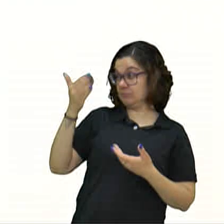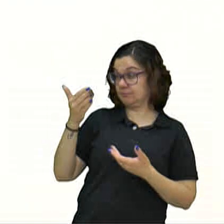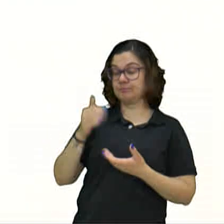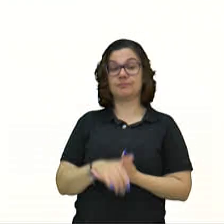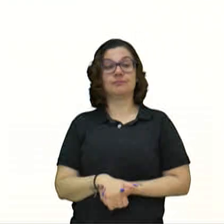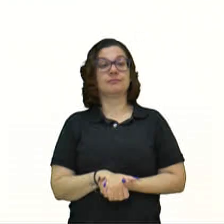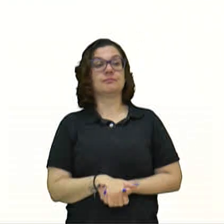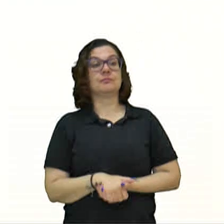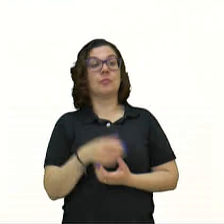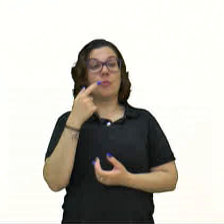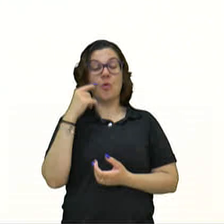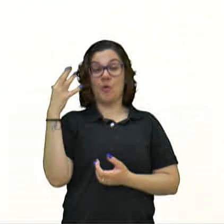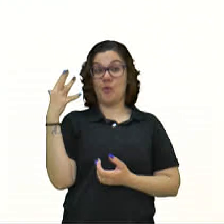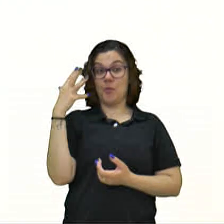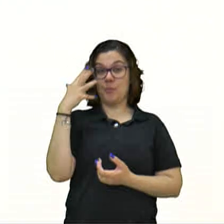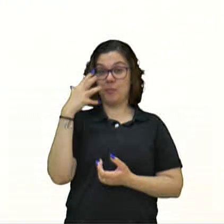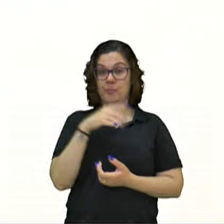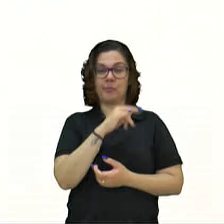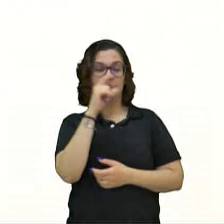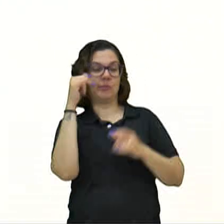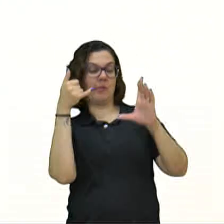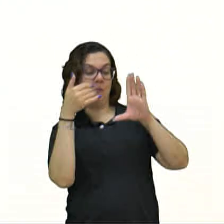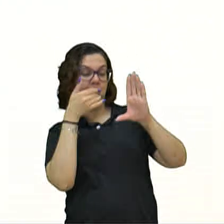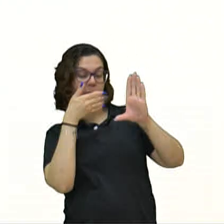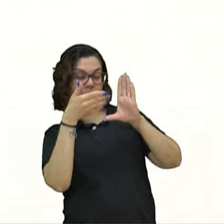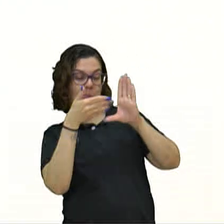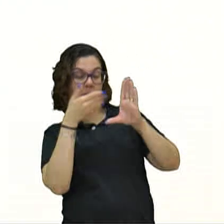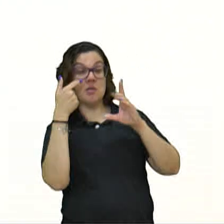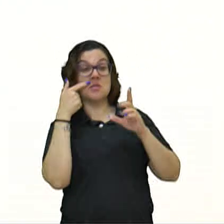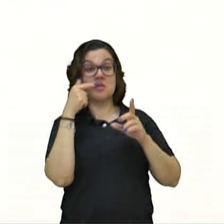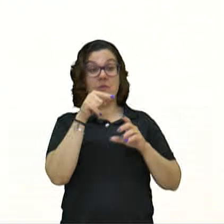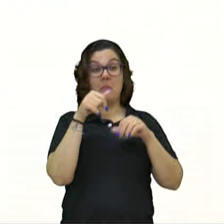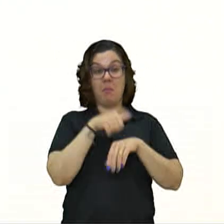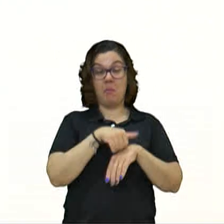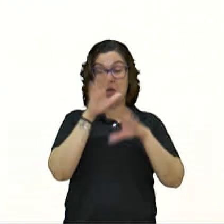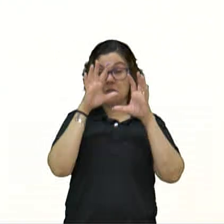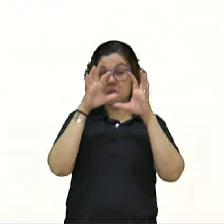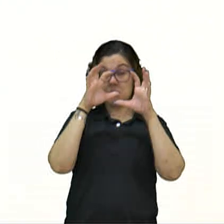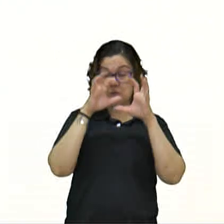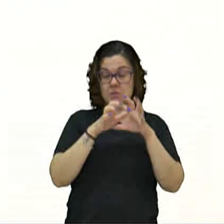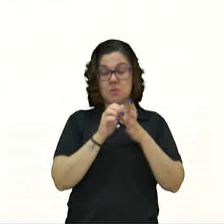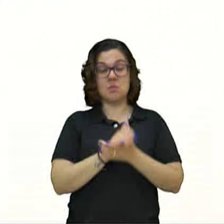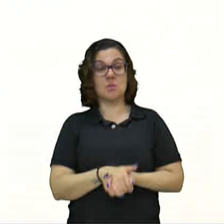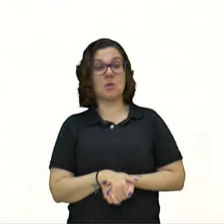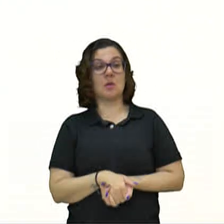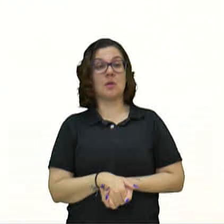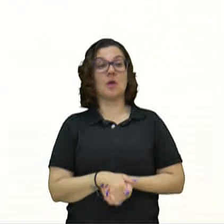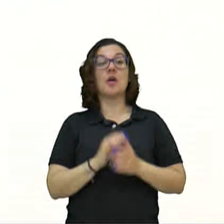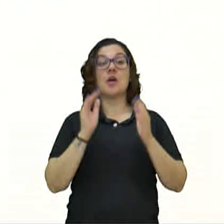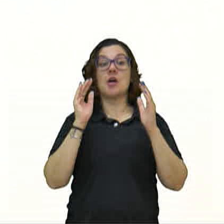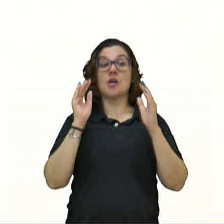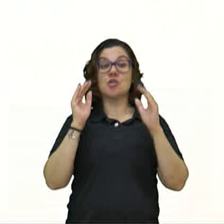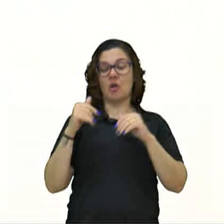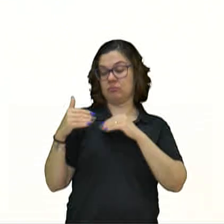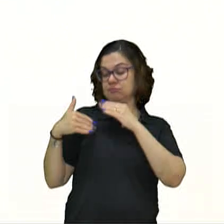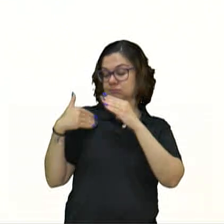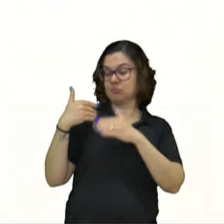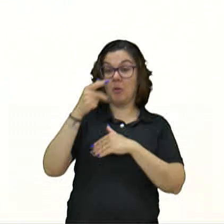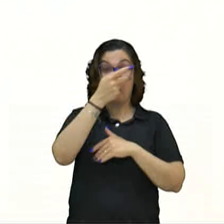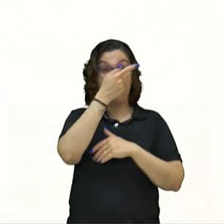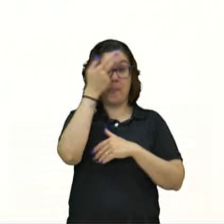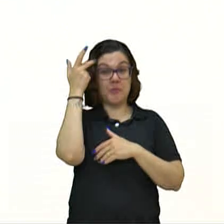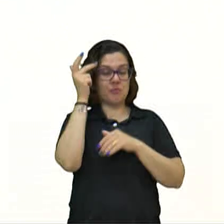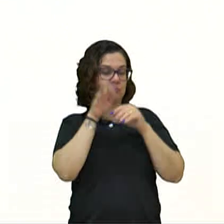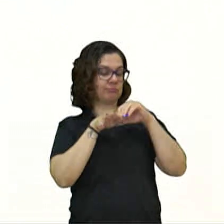pode observar essa nessa imagem de satélite a parte mais escurecida aqui da ilha que a gente consegue perceber já é a ação humana